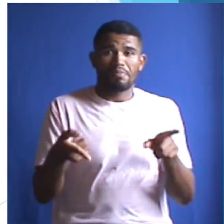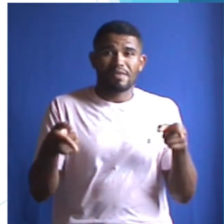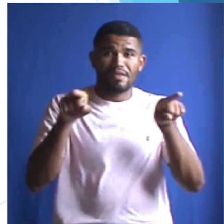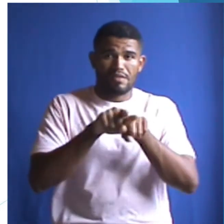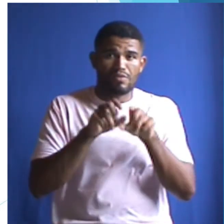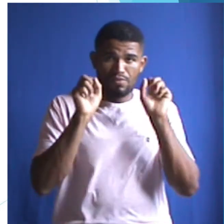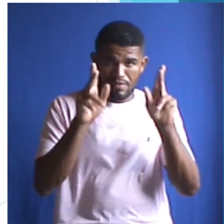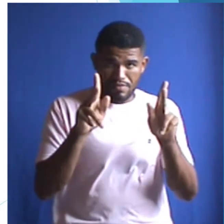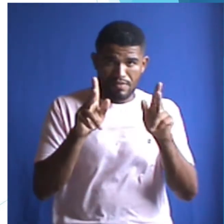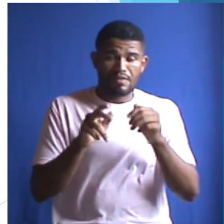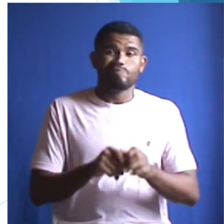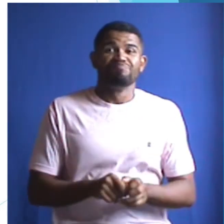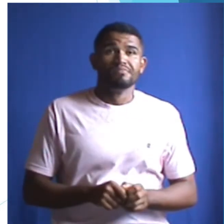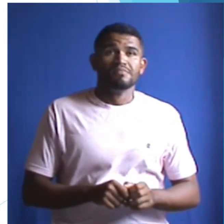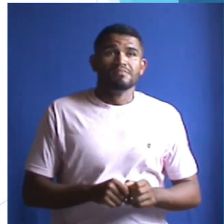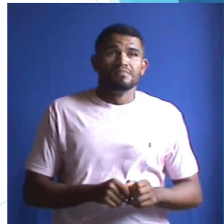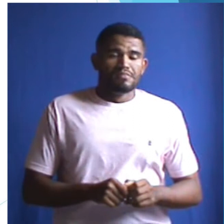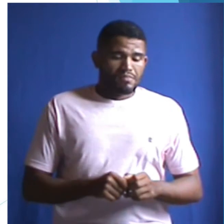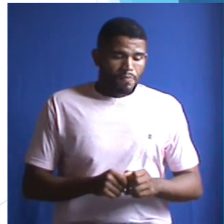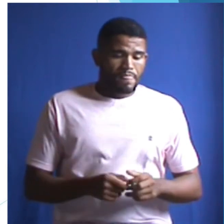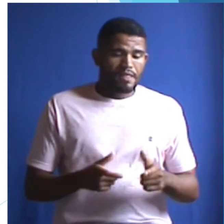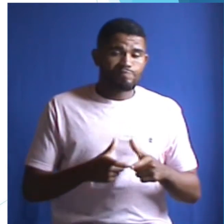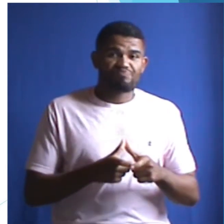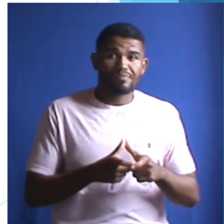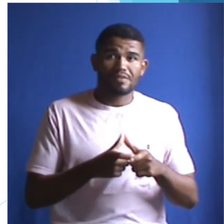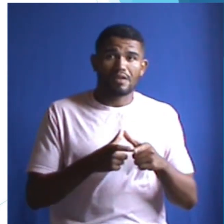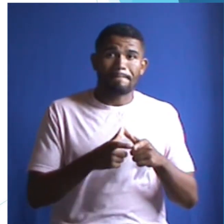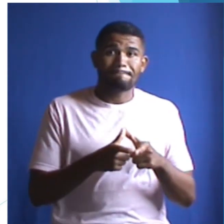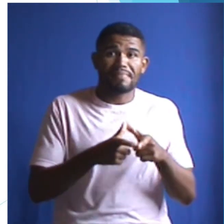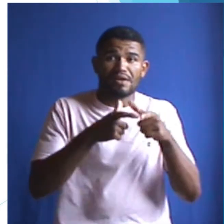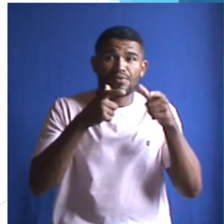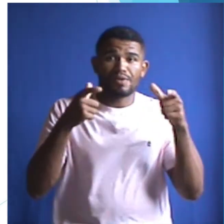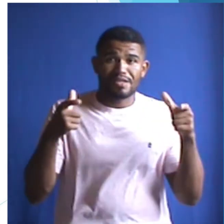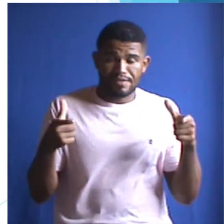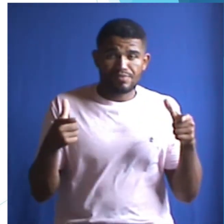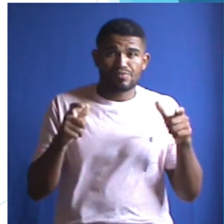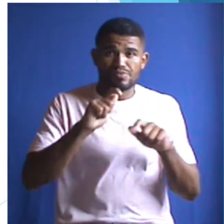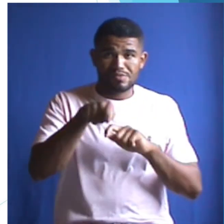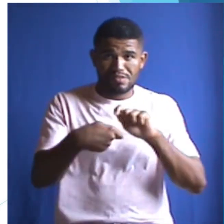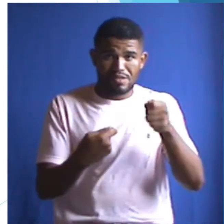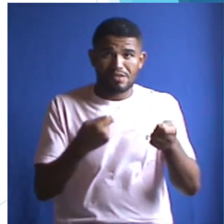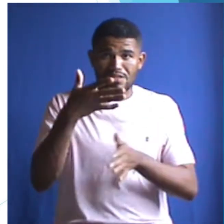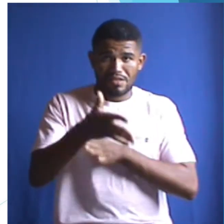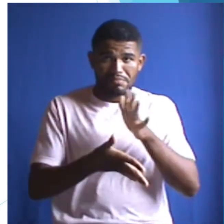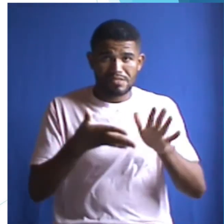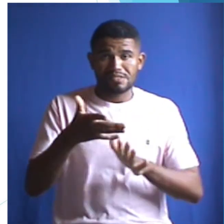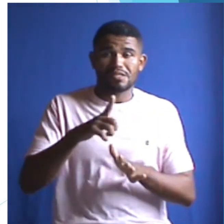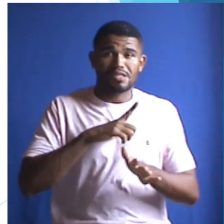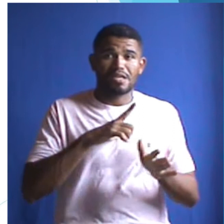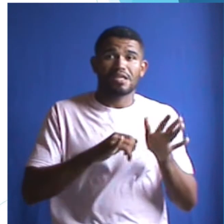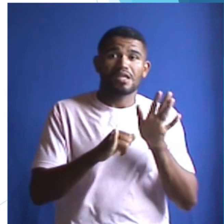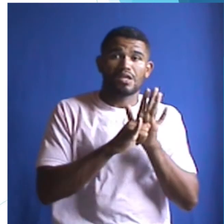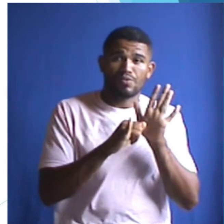nomeado. Tranquilo? Então, uma grande parte dos sinais em Libras,